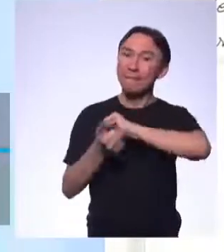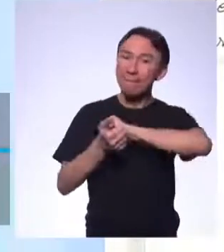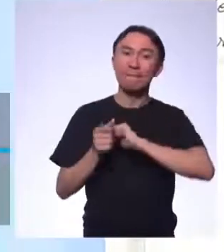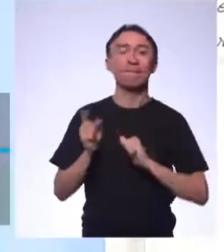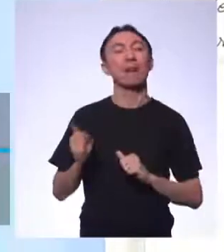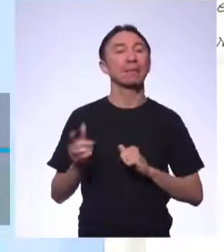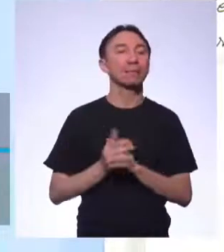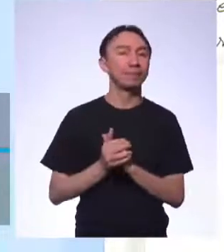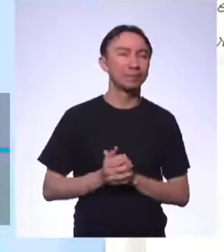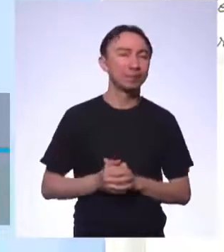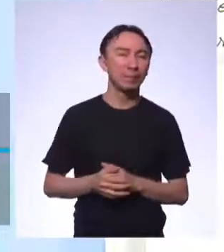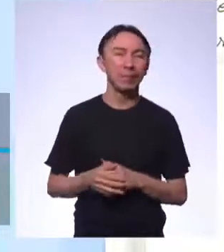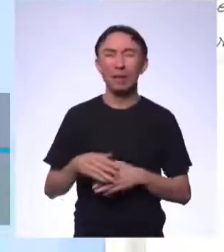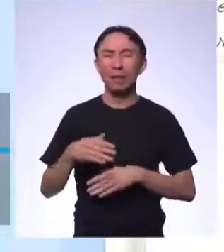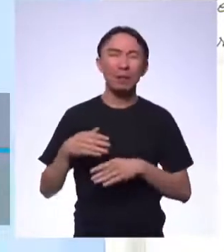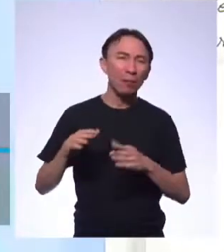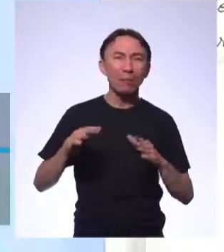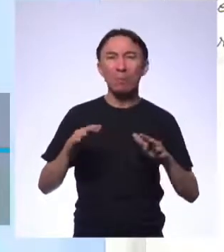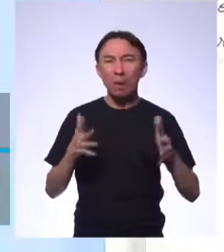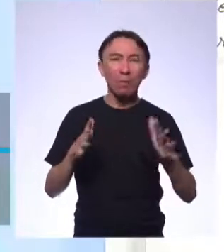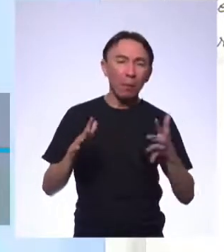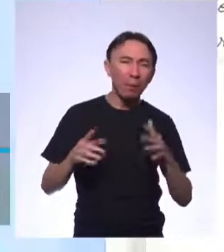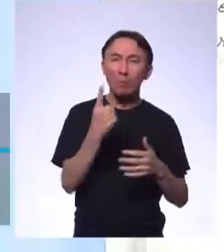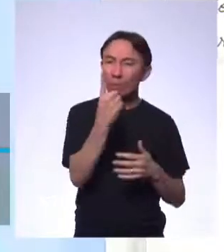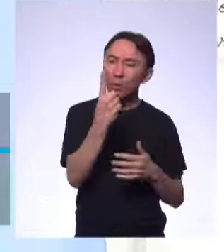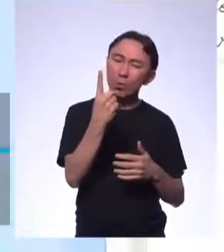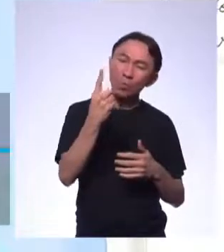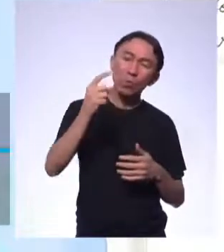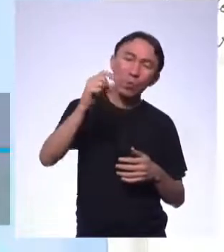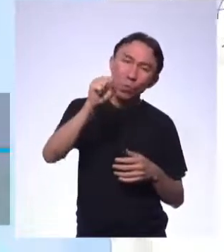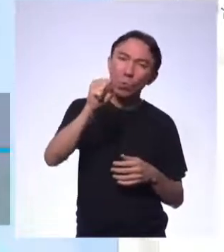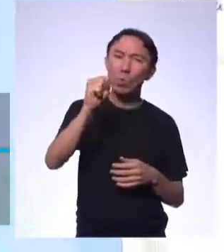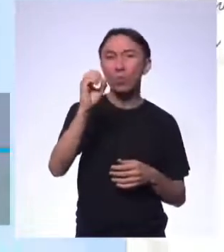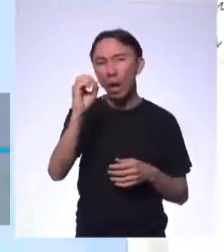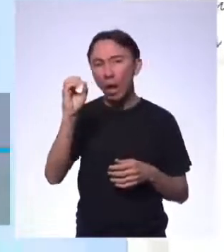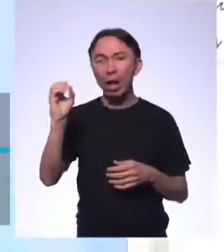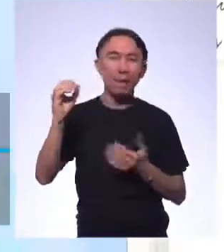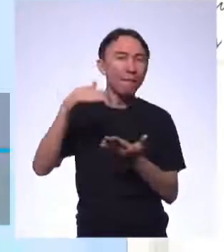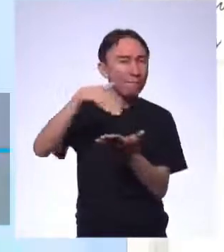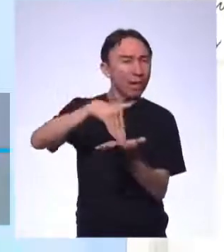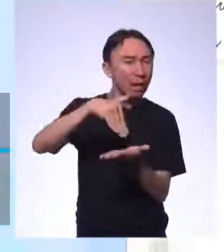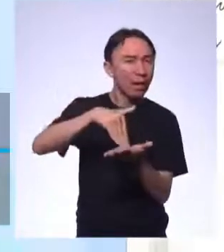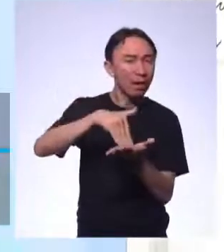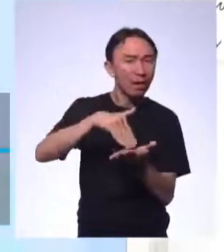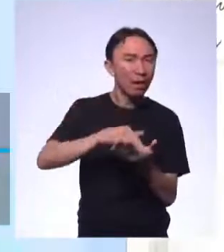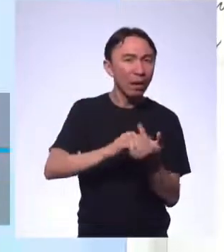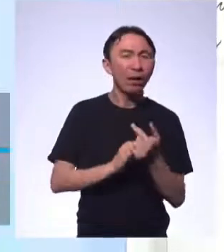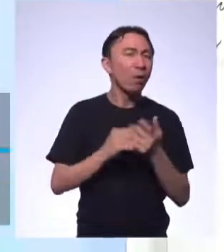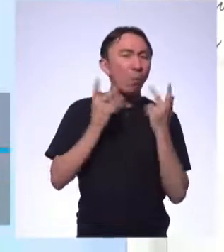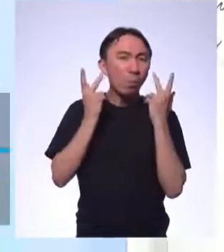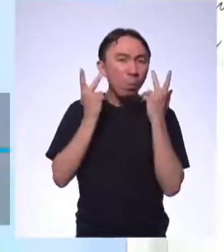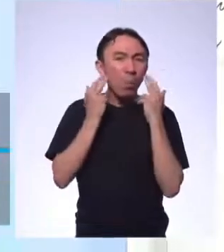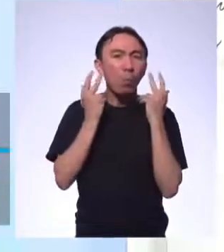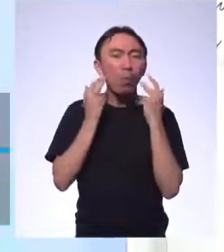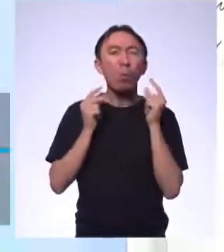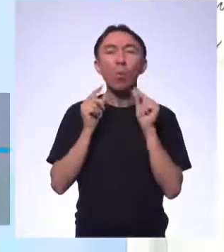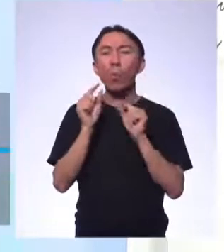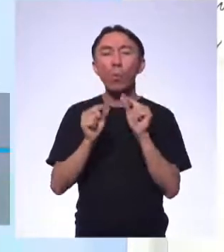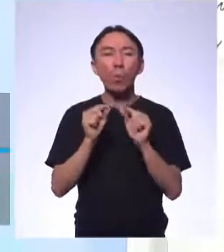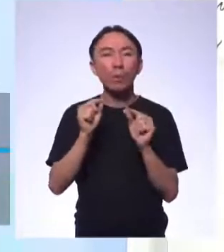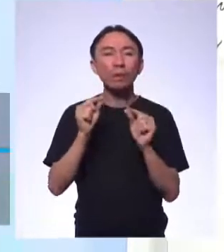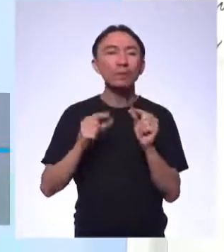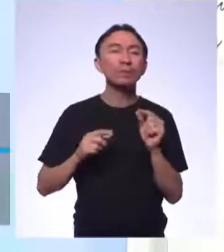Aí até 1800, né? Até o finalzinho dos anos 1800, era muito comum a gente ver essa